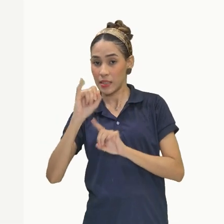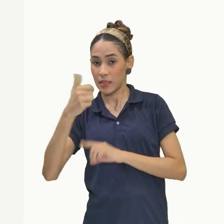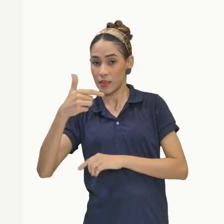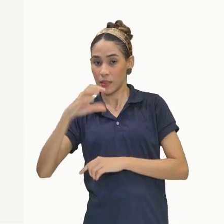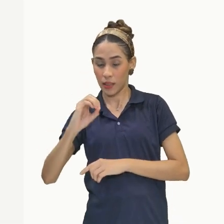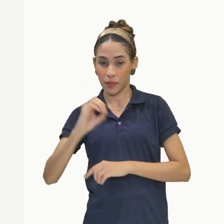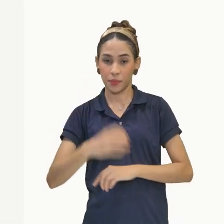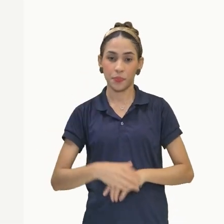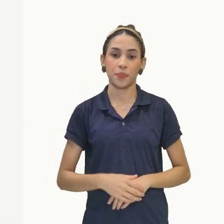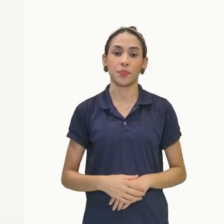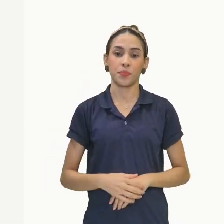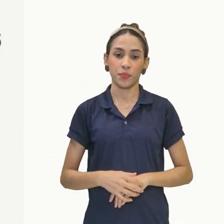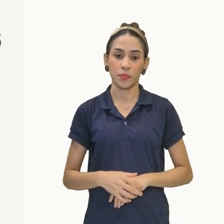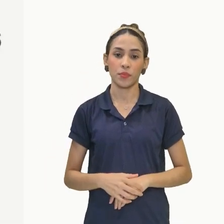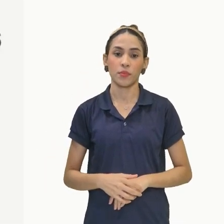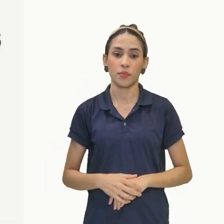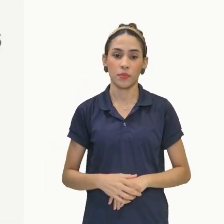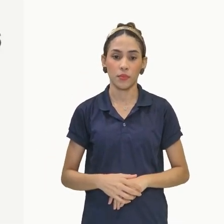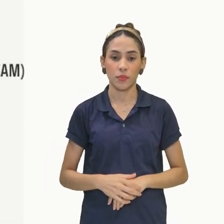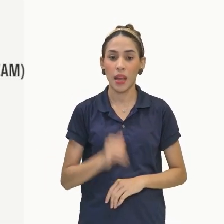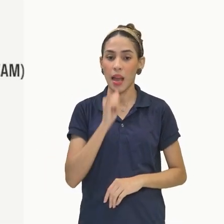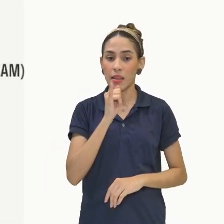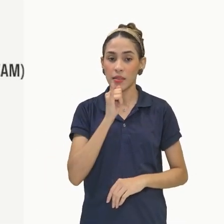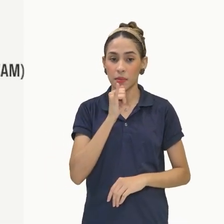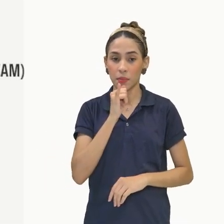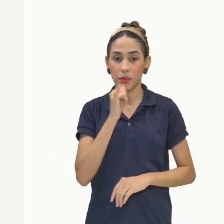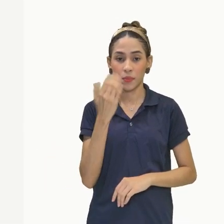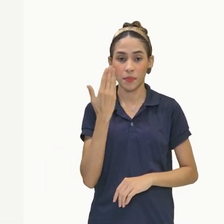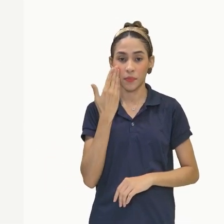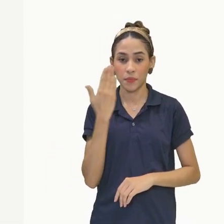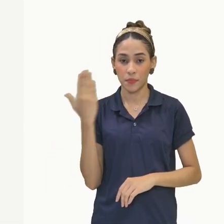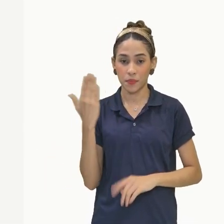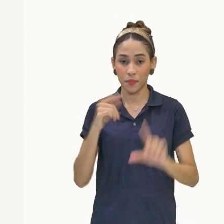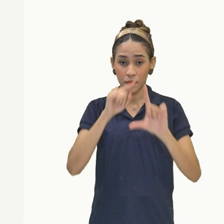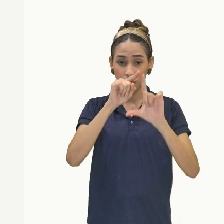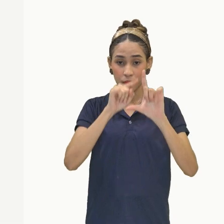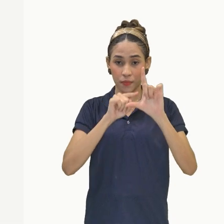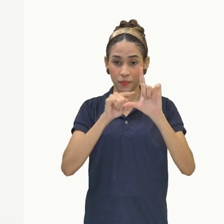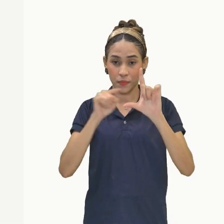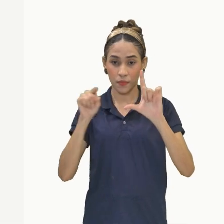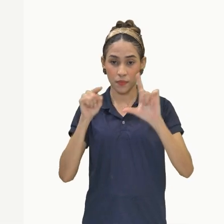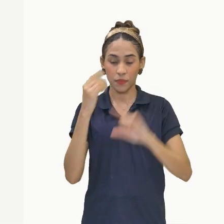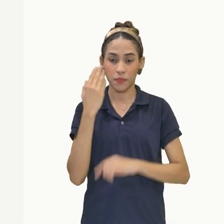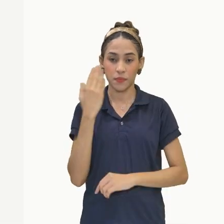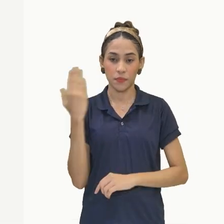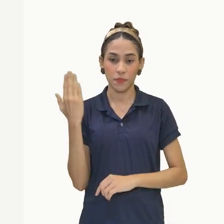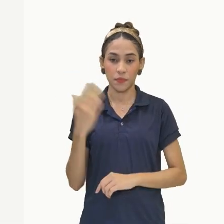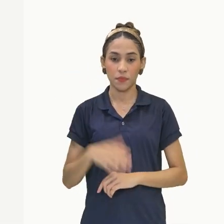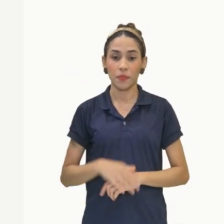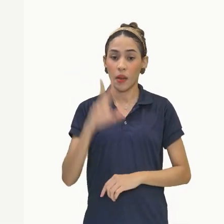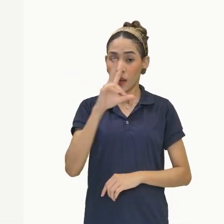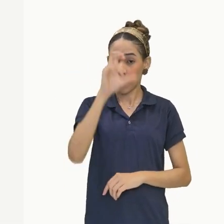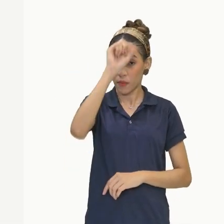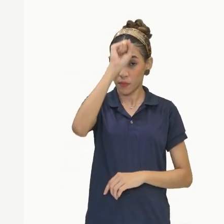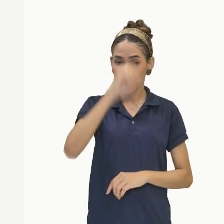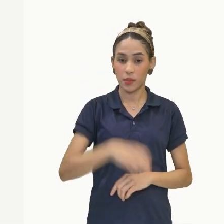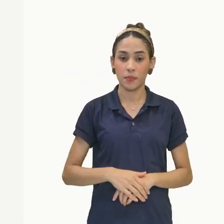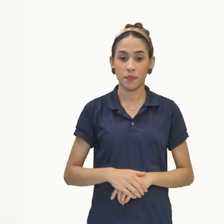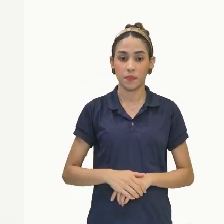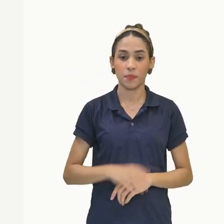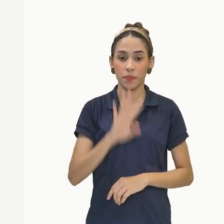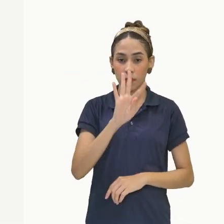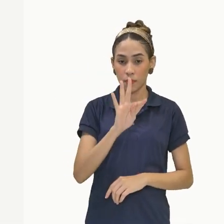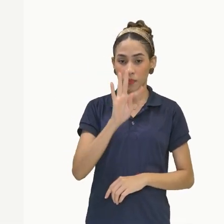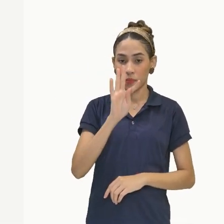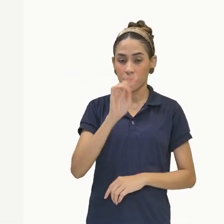gráfico. Como está aqui, ó, na informação do gráfico, só para relembrar você, está aqui, ó, a intensidade da corrente elétrica, aqui, ó,